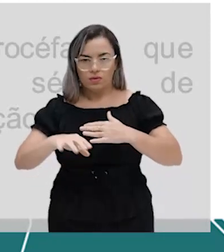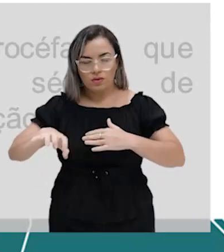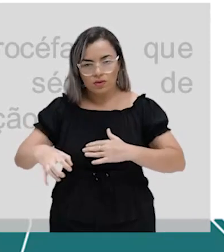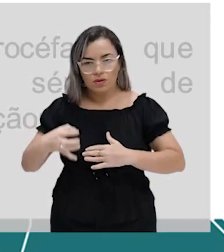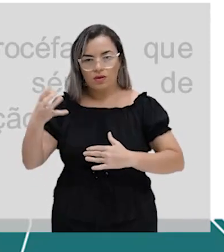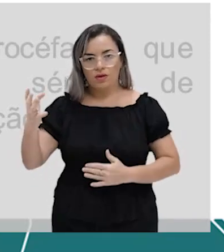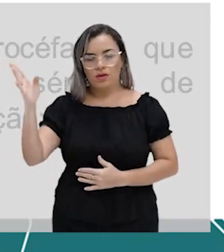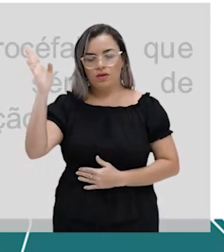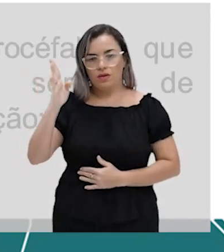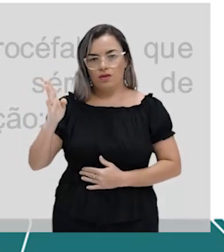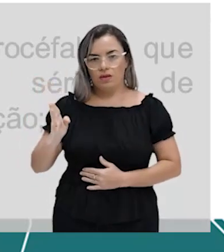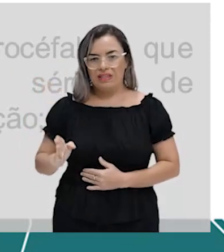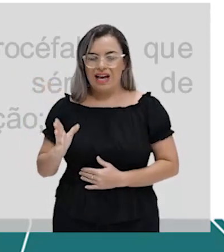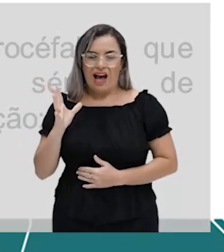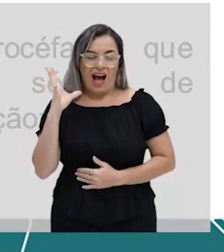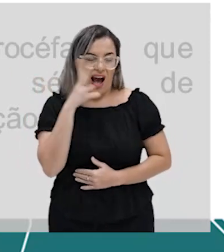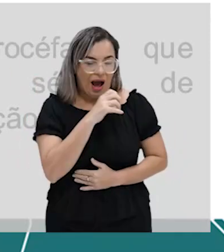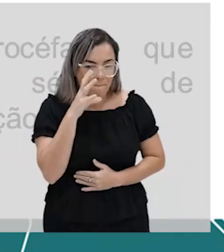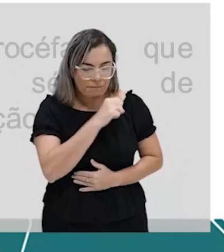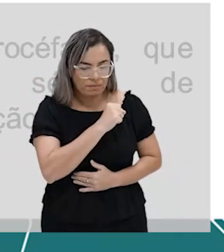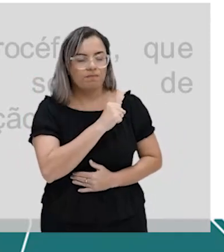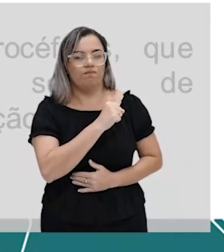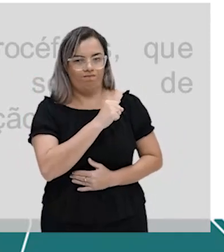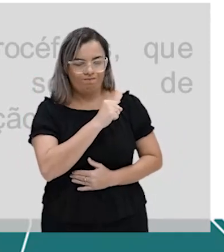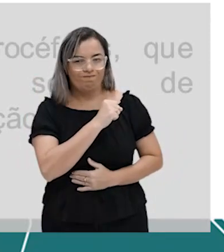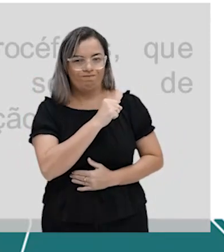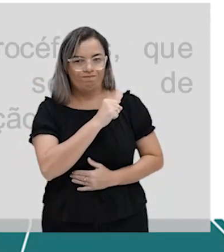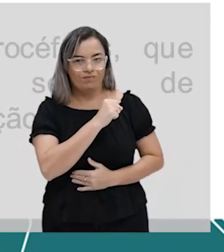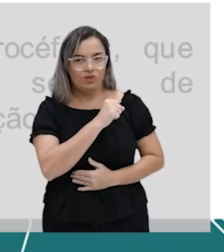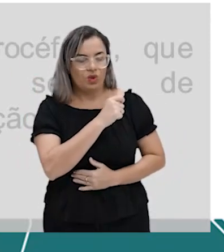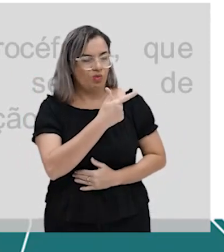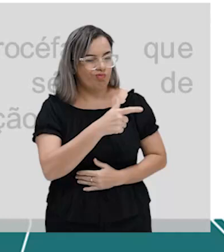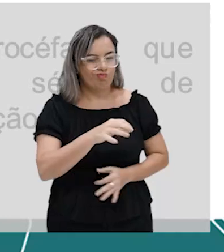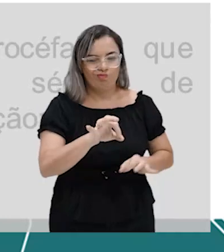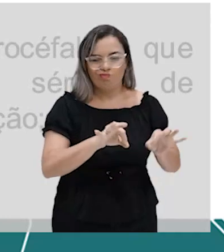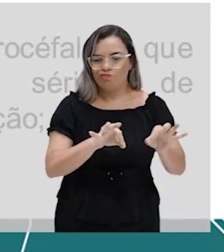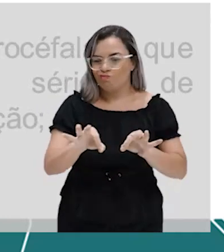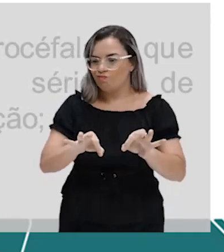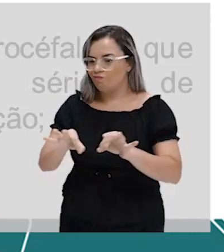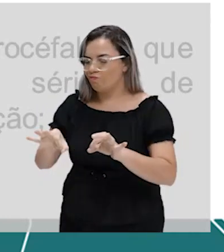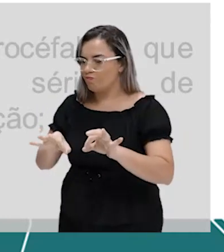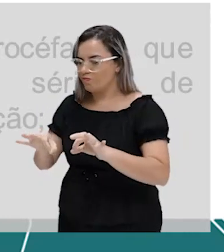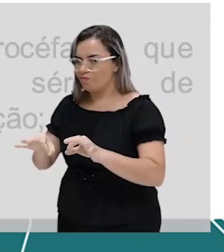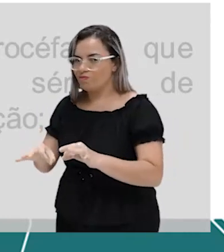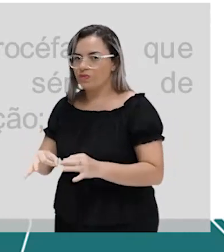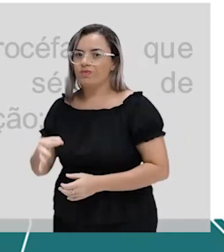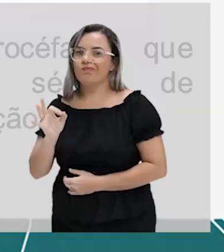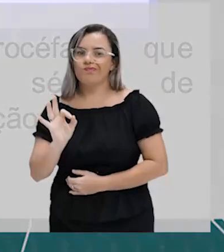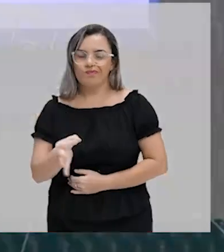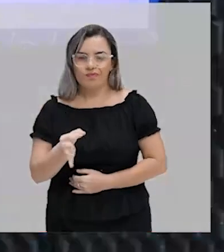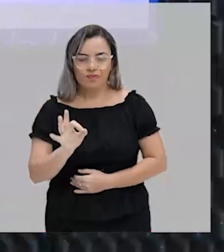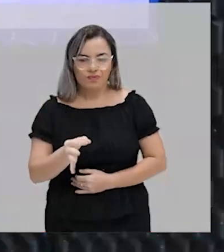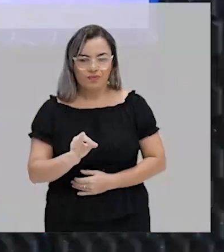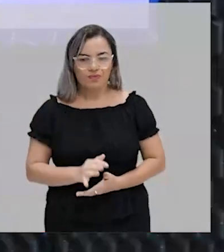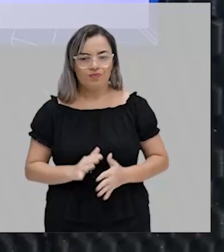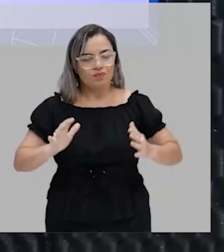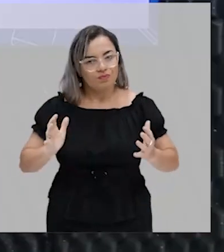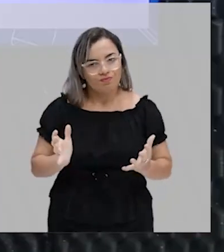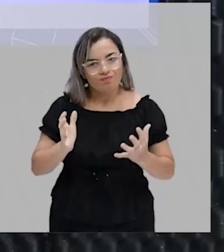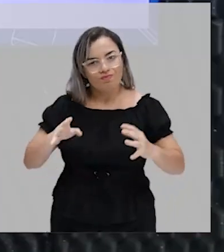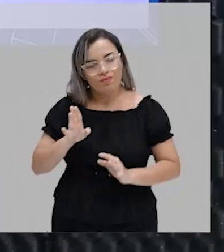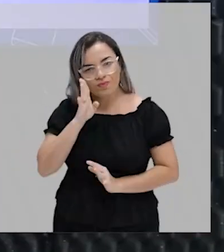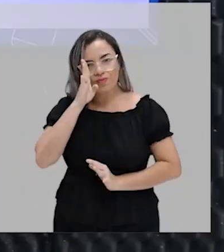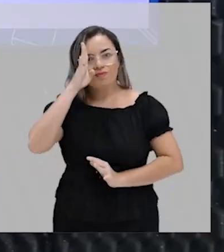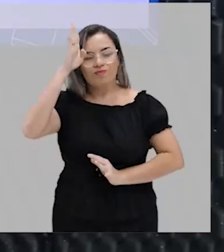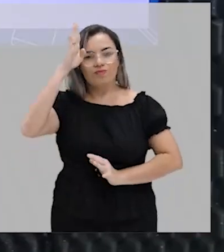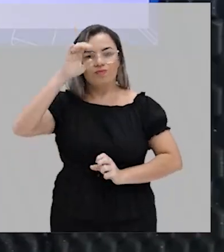Brasil de forma acelerada, tá? Sem um planejamento adequado, né? Motivada principalmente pela